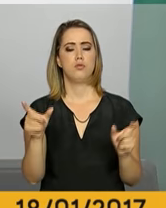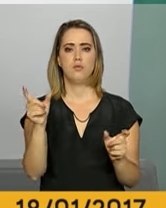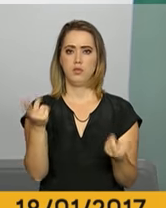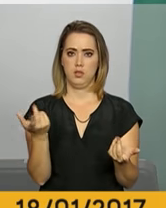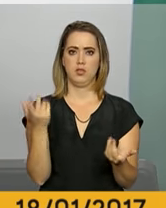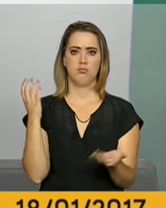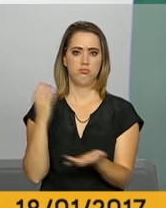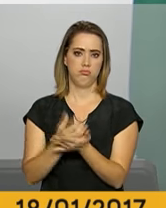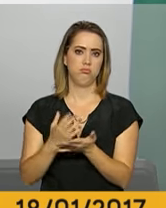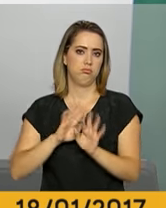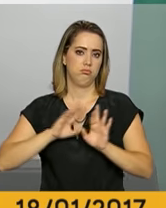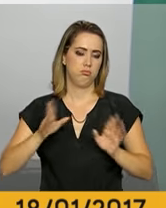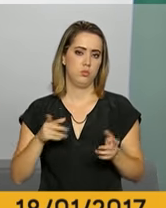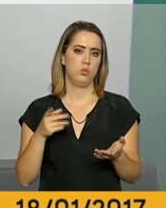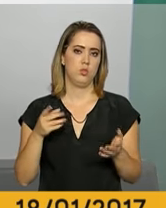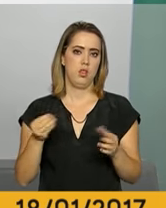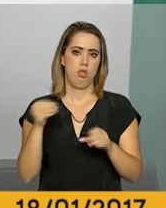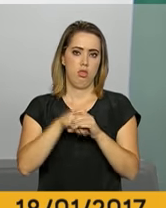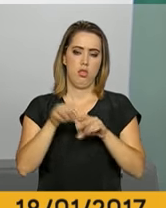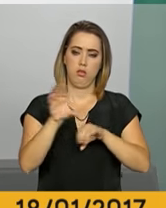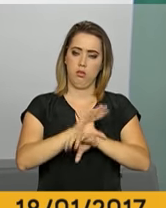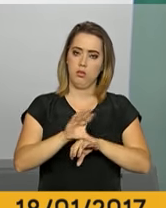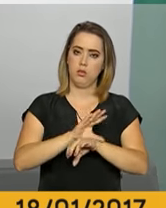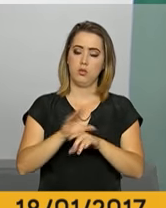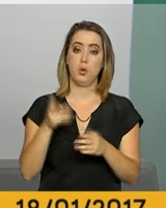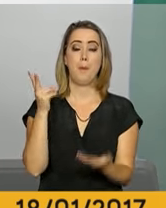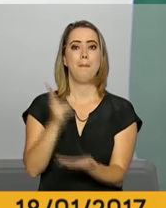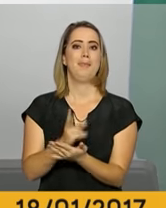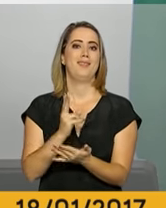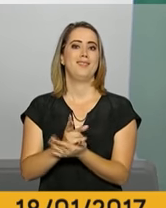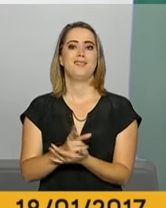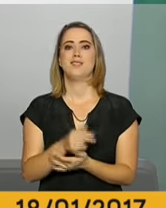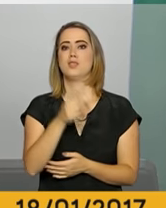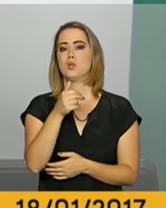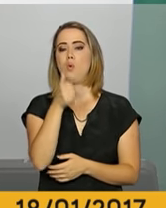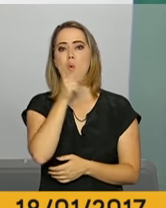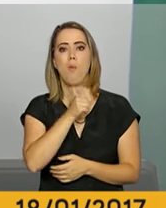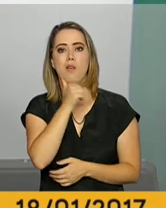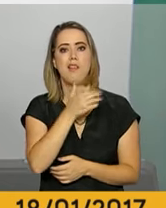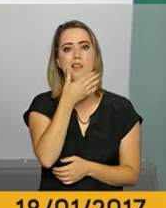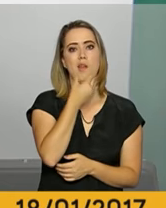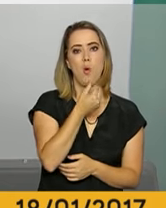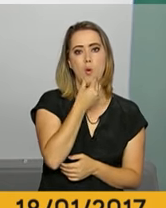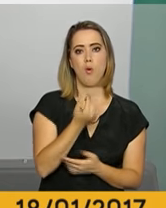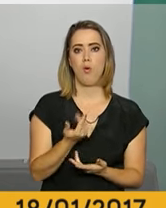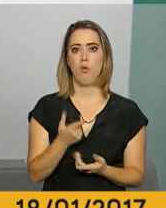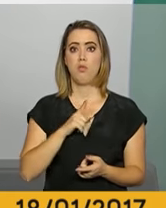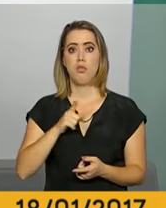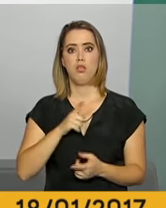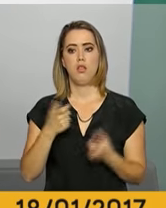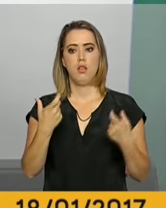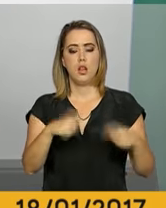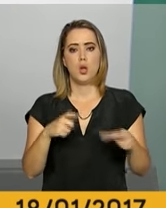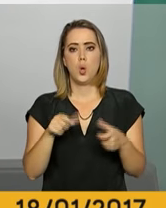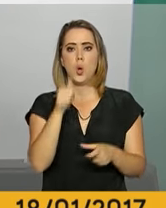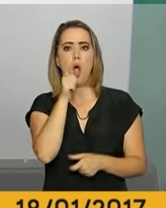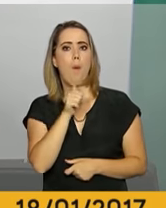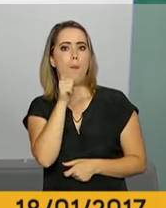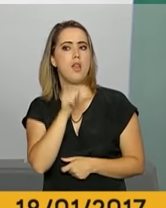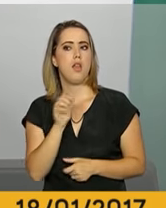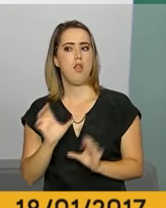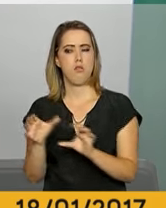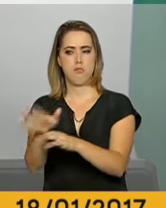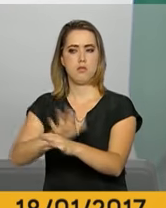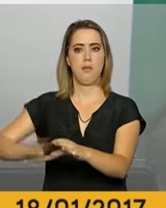está estabelecido. Aliás, mesmo na questão do sexo, vocês sabem que há penitenciárias femininas, mas em muitas localidades, no